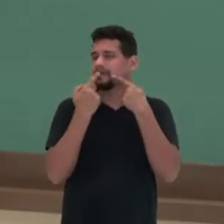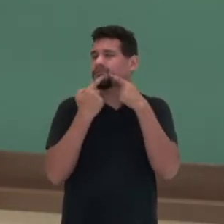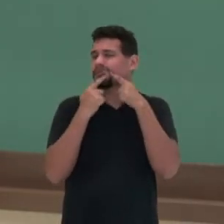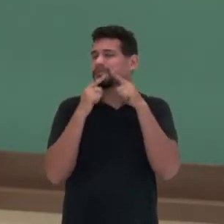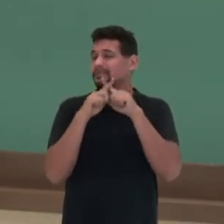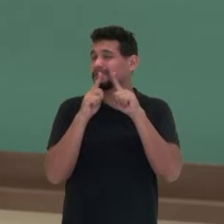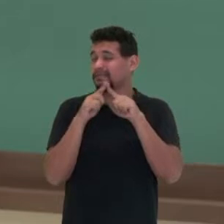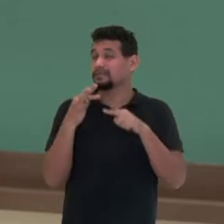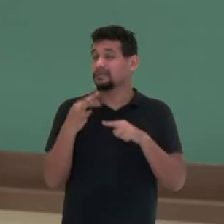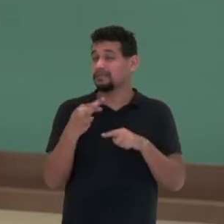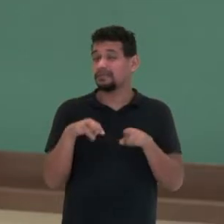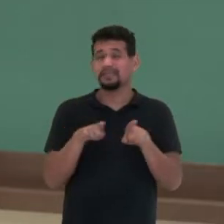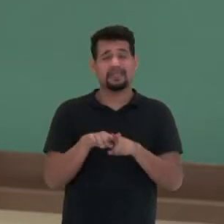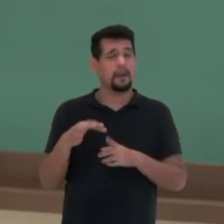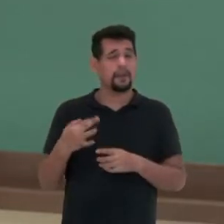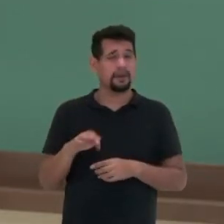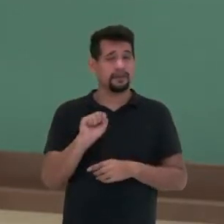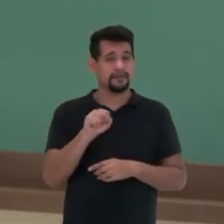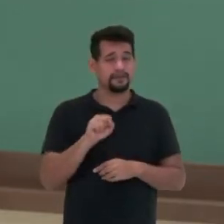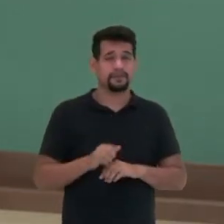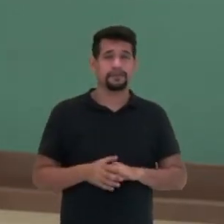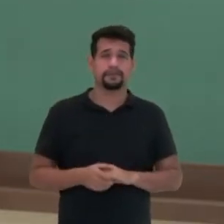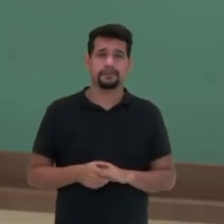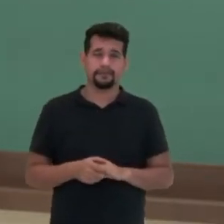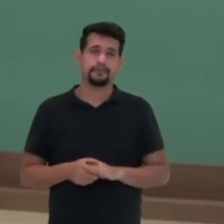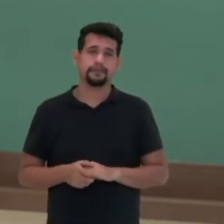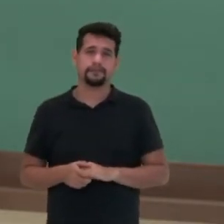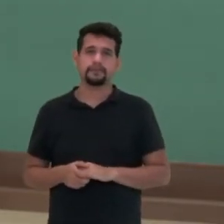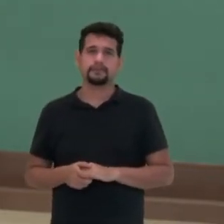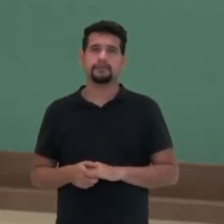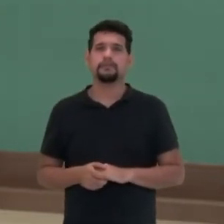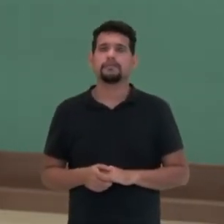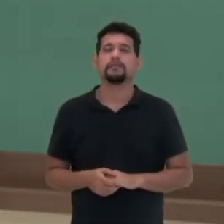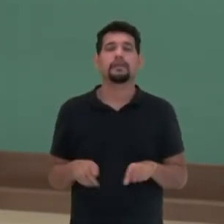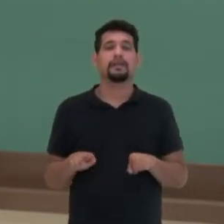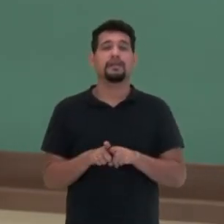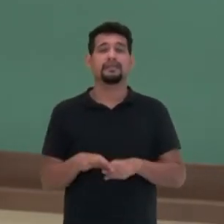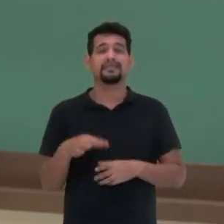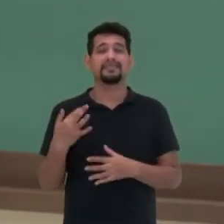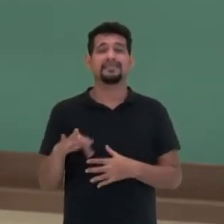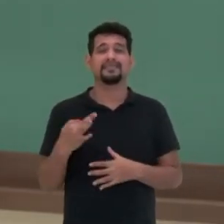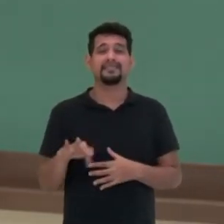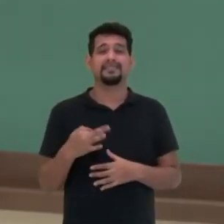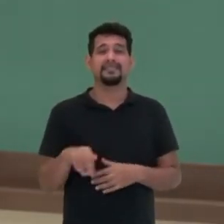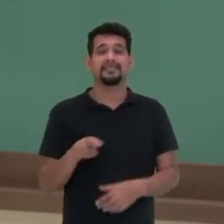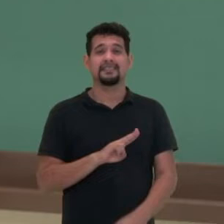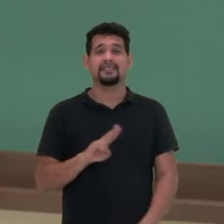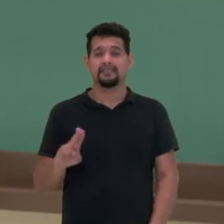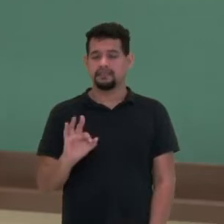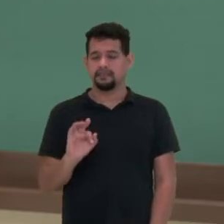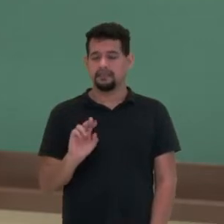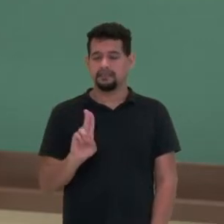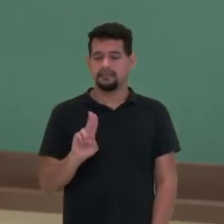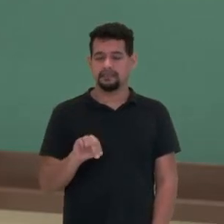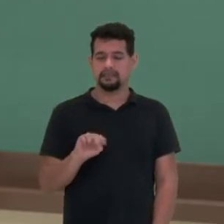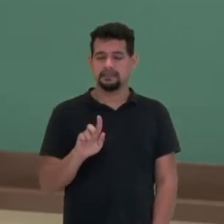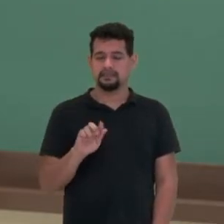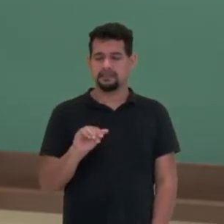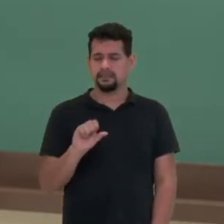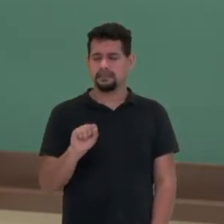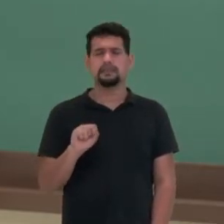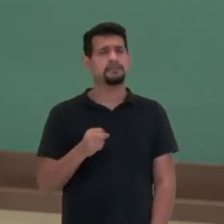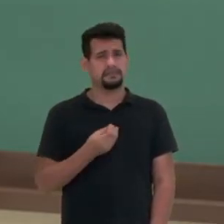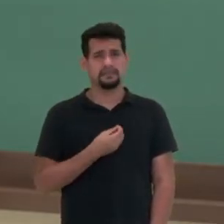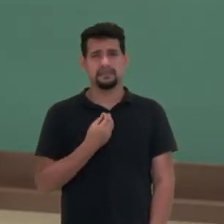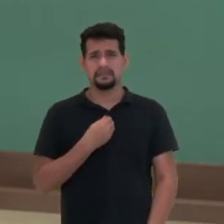ele é bem doloroso. Também tem infecções causadas por fungos. Os fungos vivem também naturalmente na